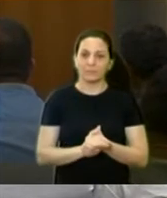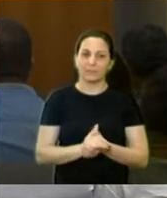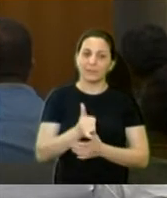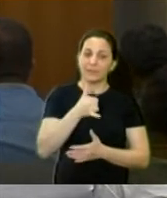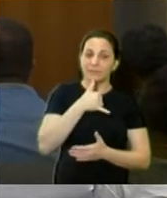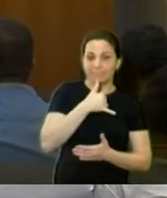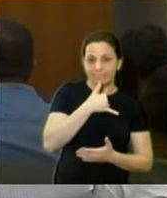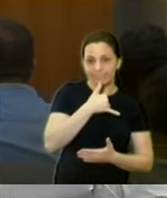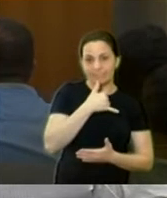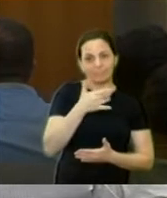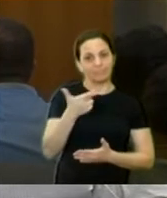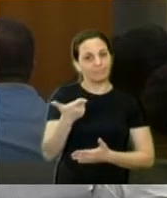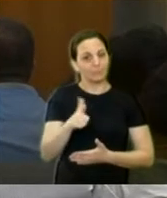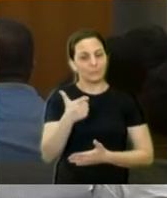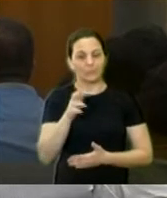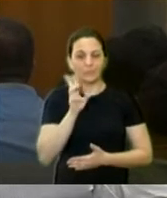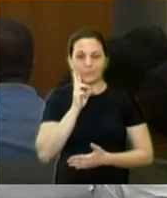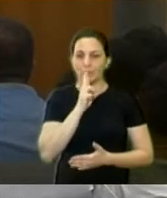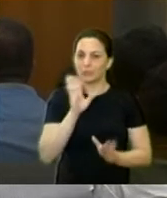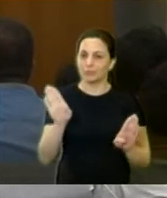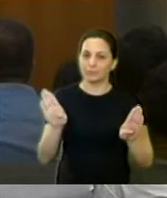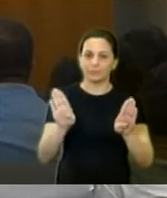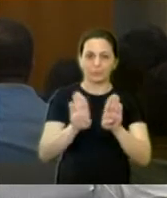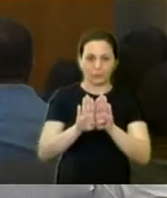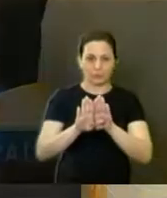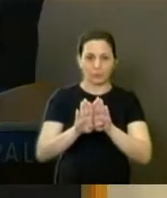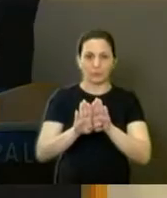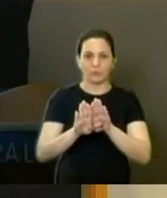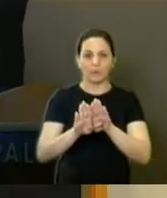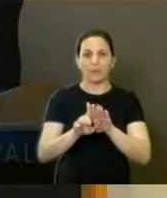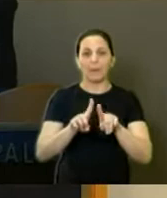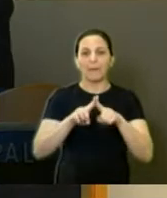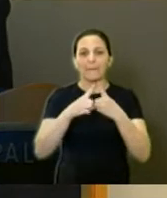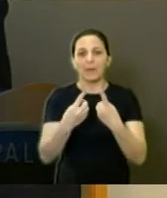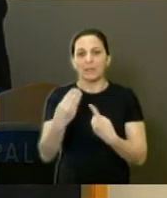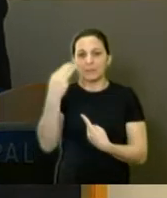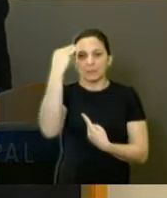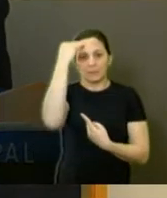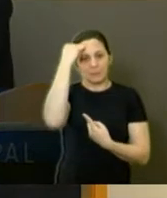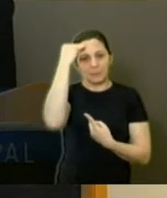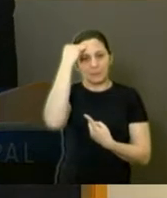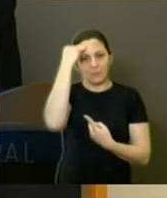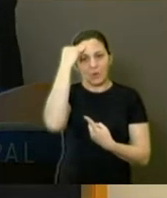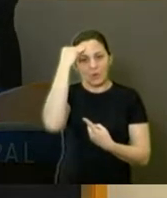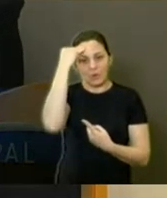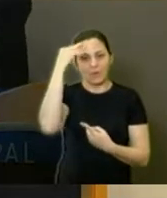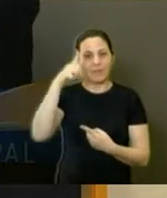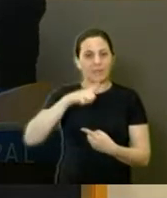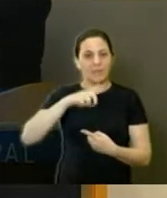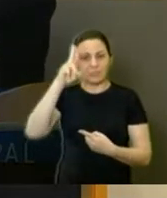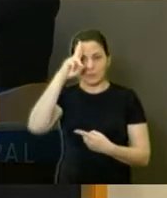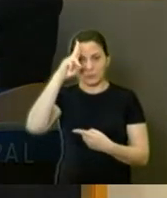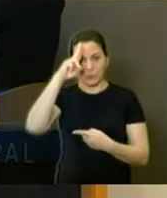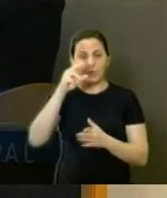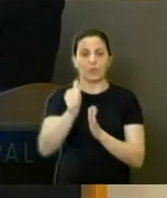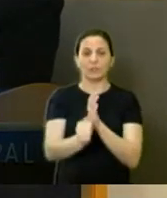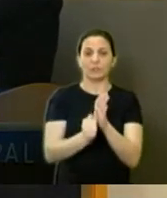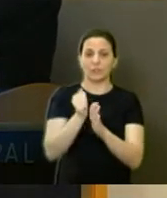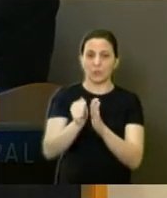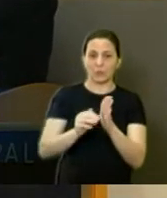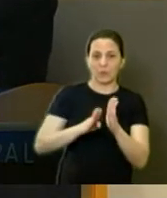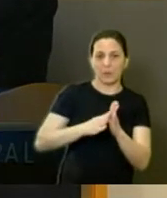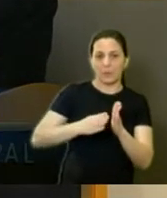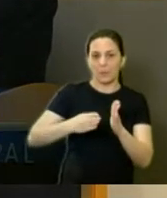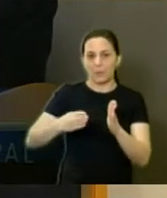infelizmente, hoje não existe mais. Mas ele é muito marcante dentro da nossa Araraquara. Foi um período